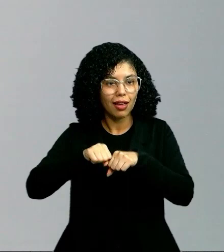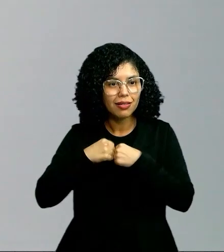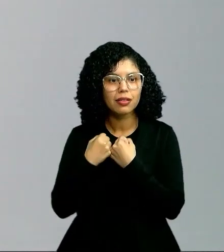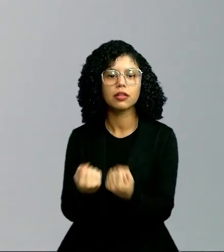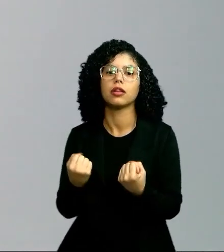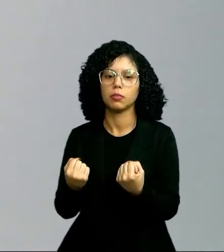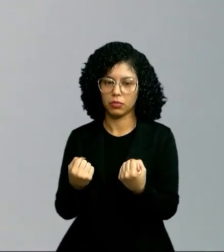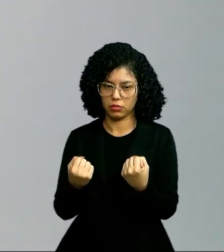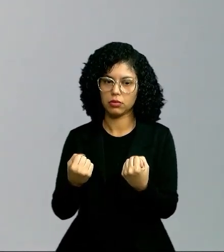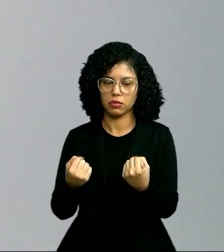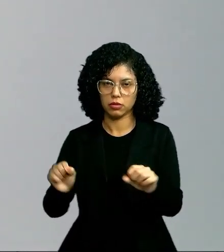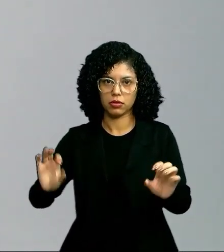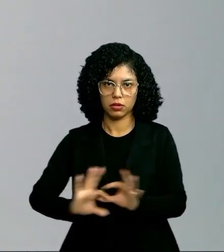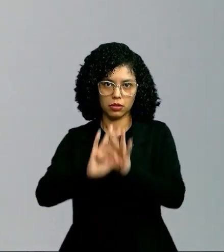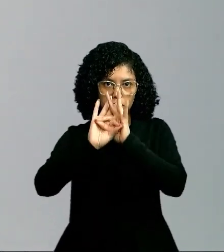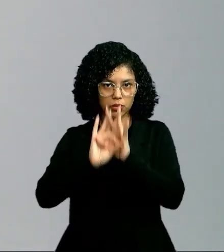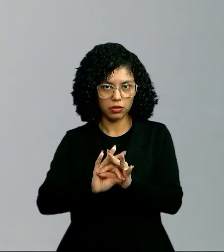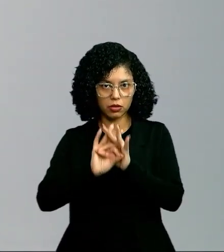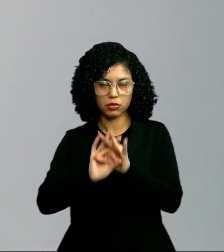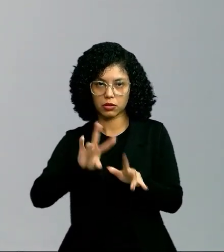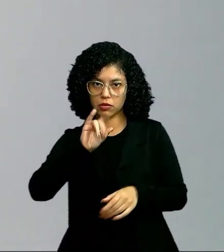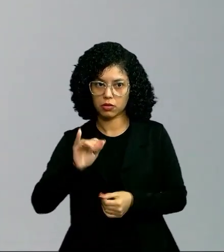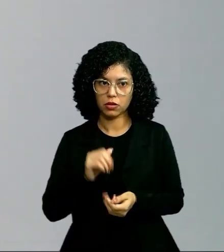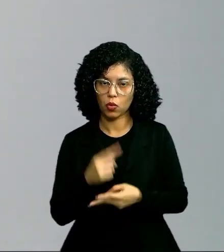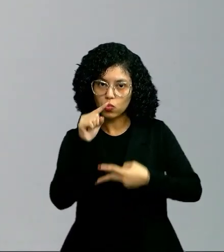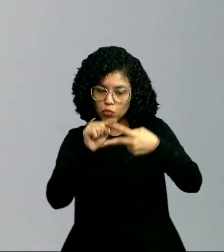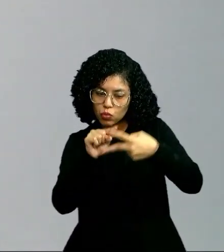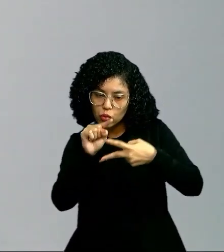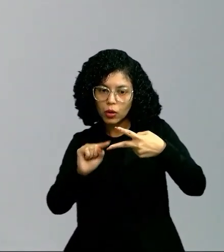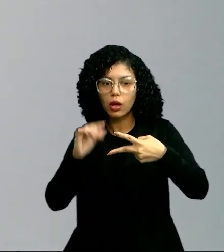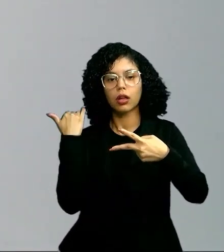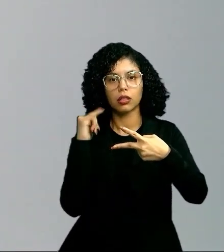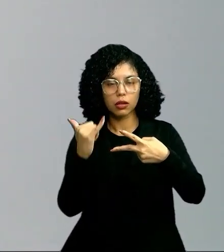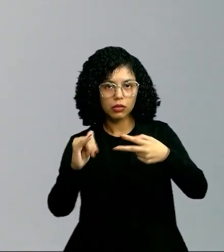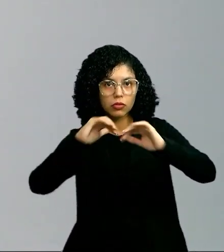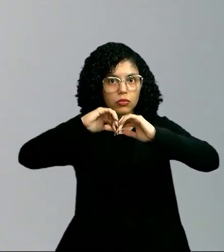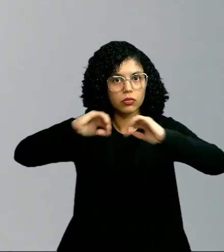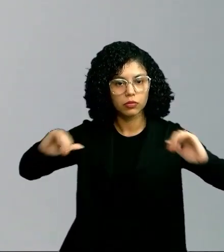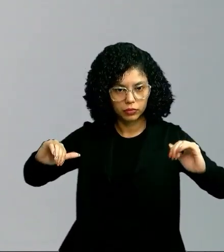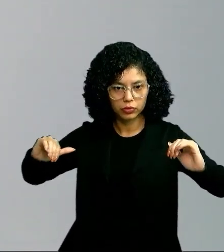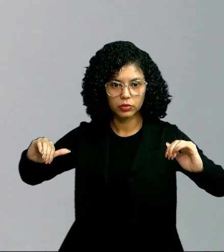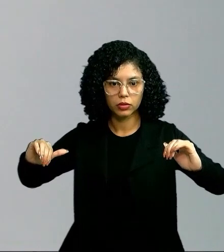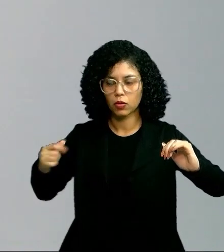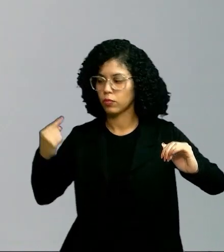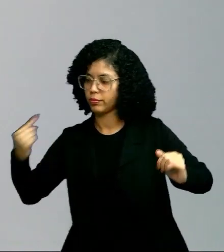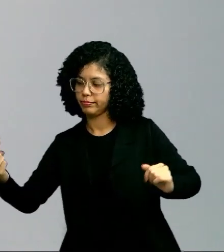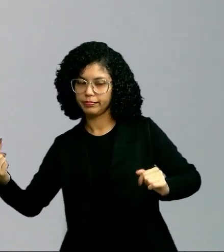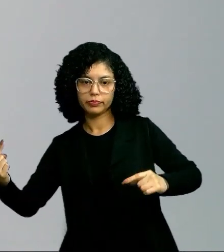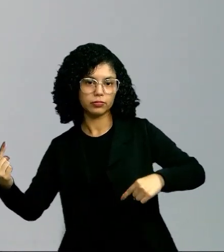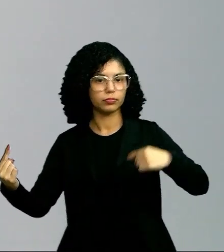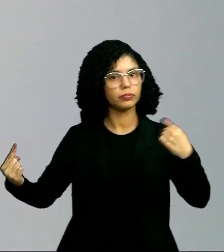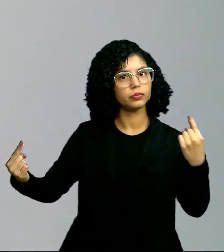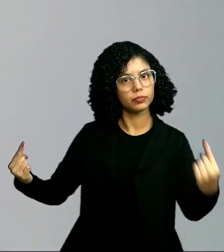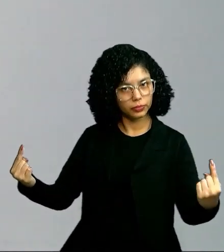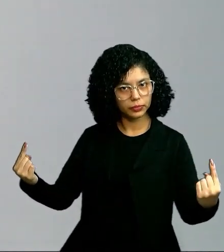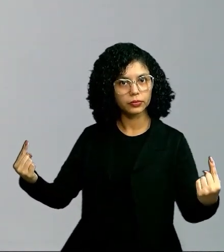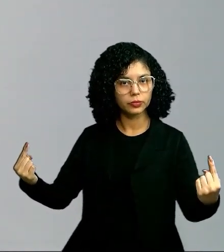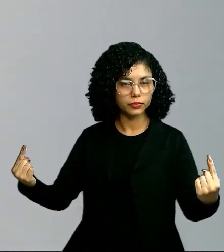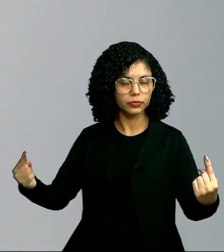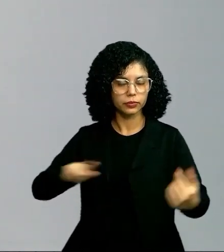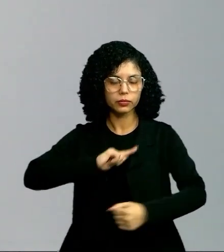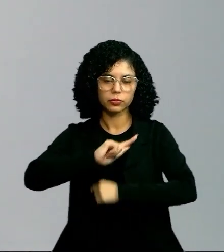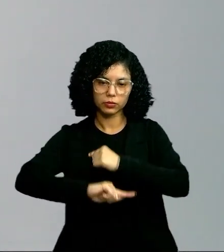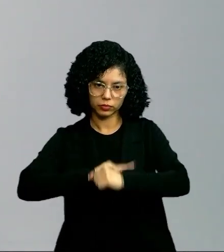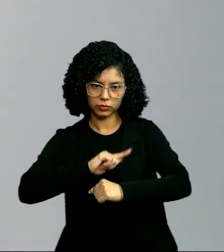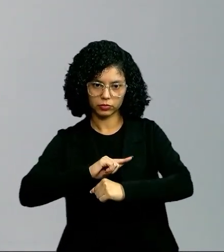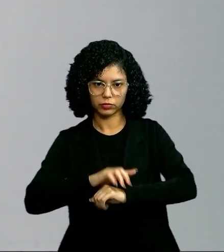da ligação vai fazer com que o par de elétron também seja dividido. Vai um elétron para um átomo, outro